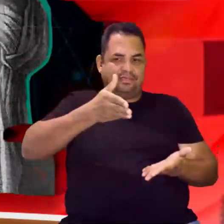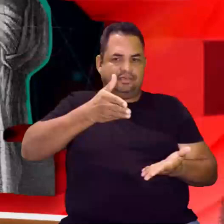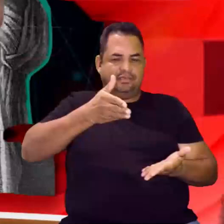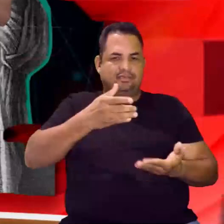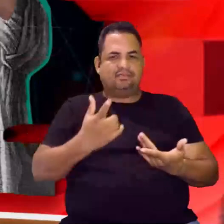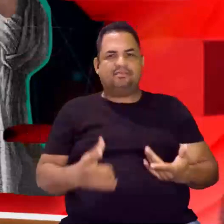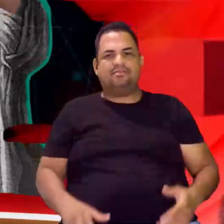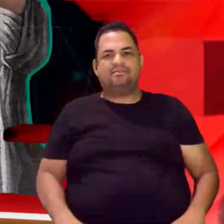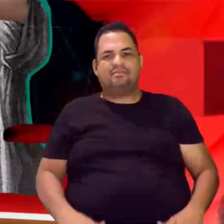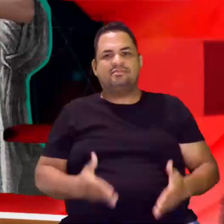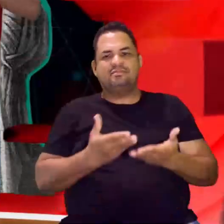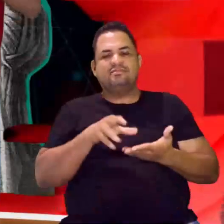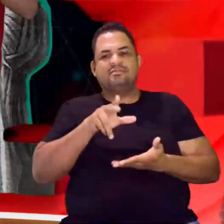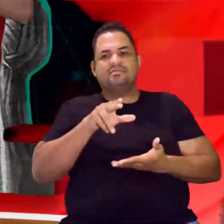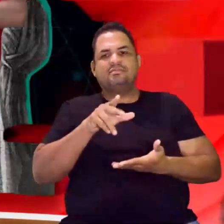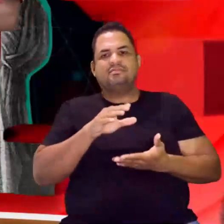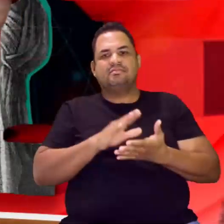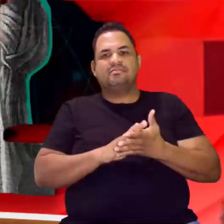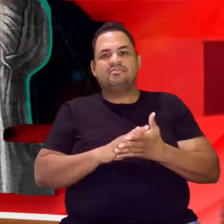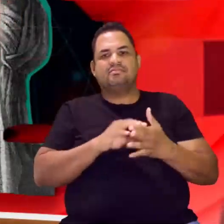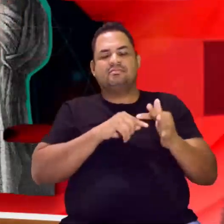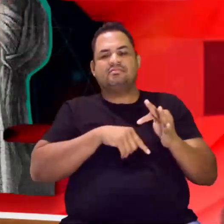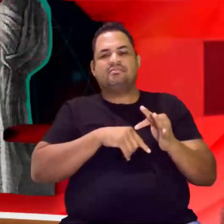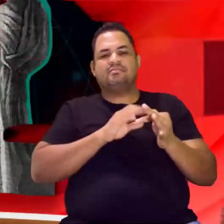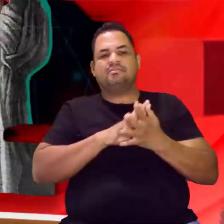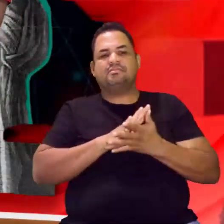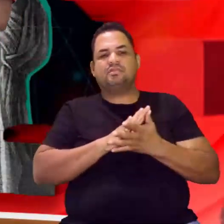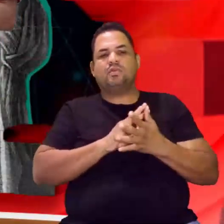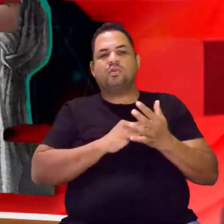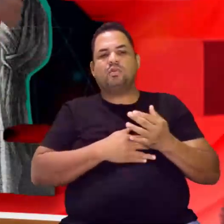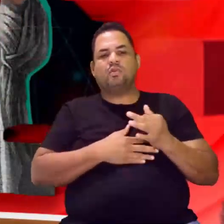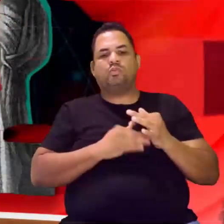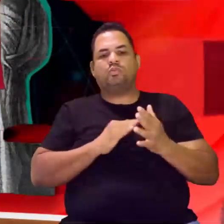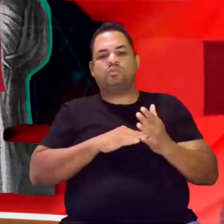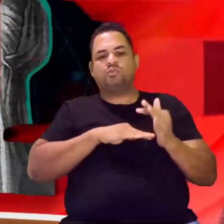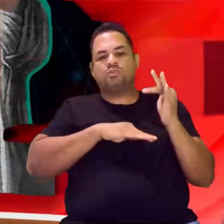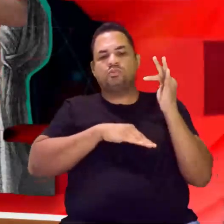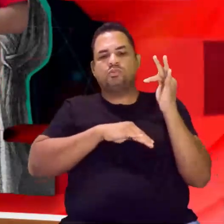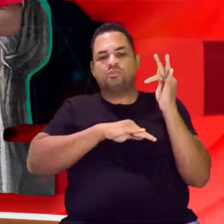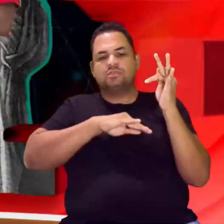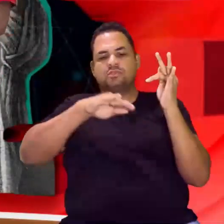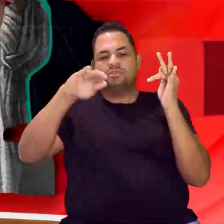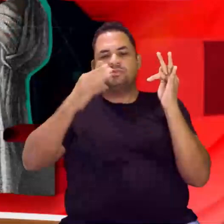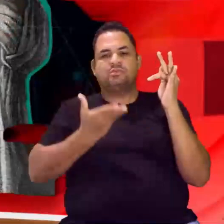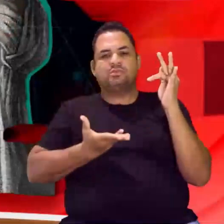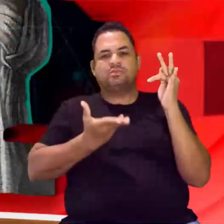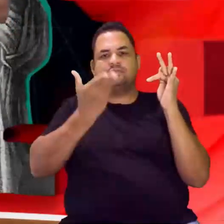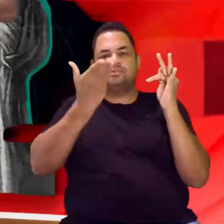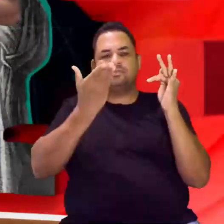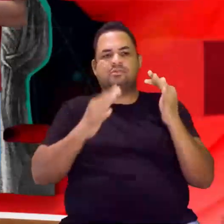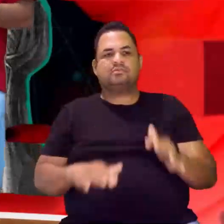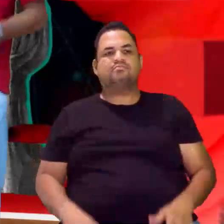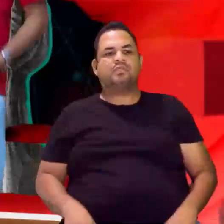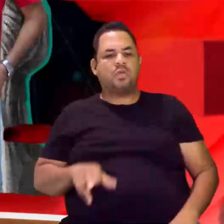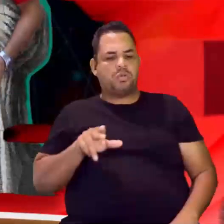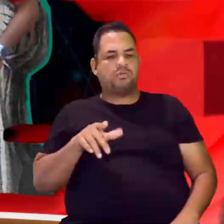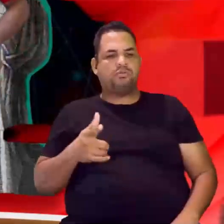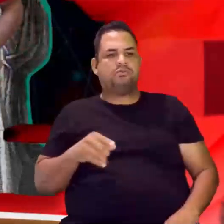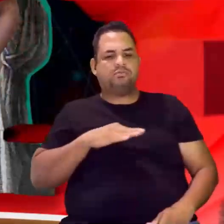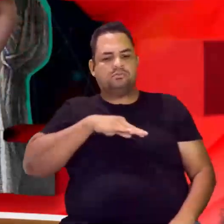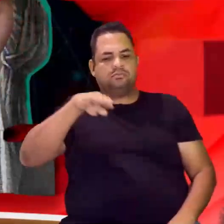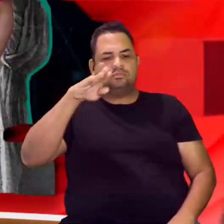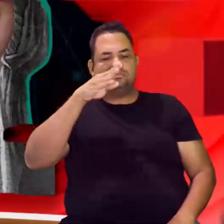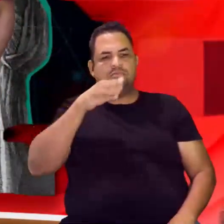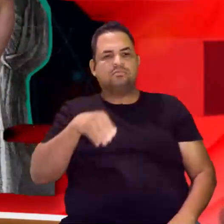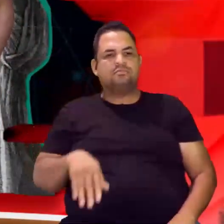vai perceber que ele fica igual o gráfico da exponencial. Na aula a gente viu a comparação, né? Isso. Eles se cruzam